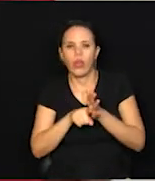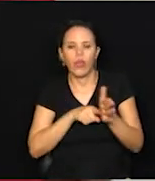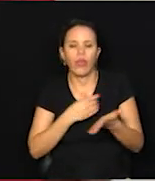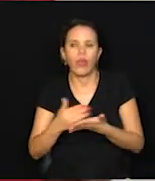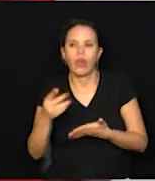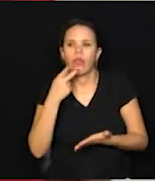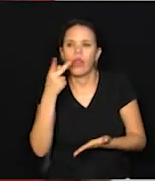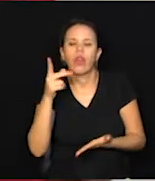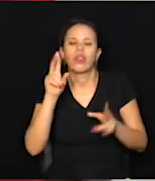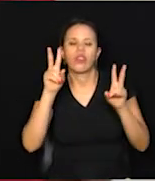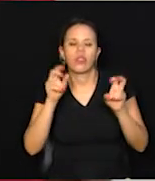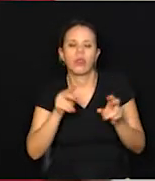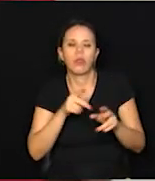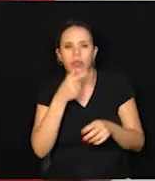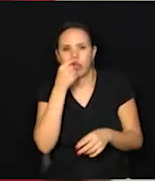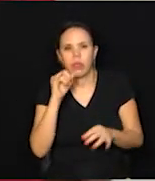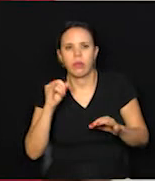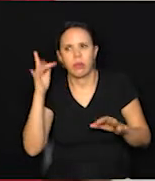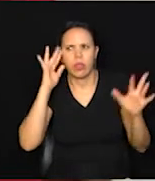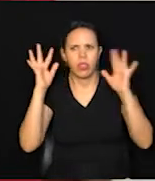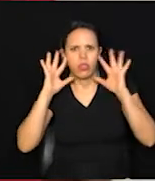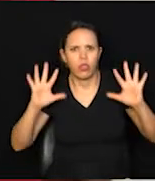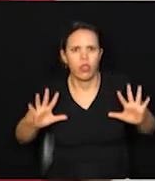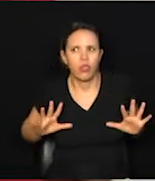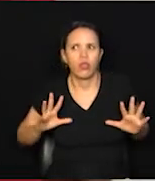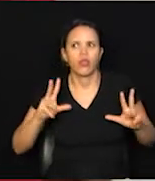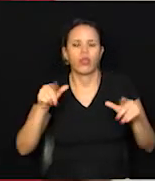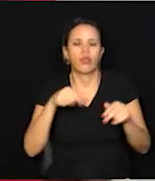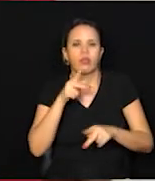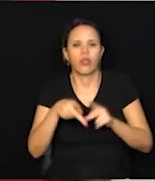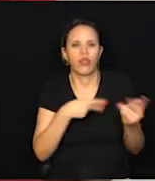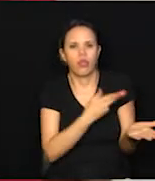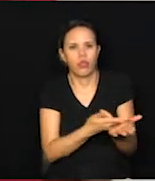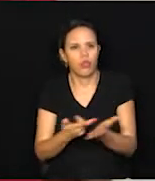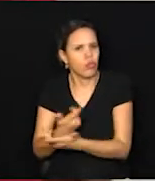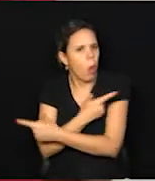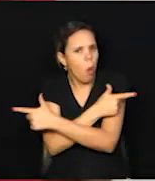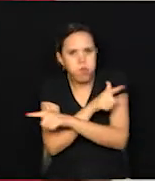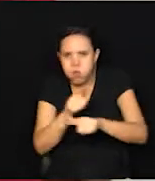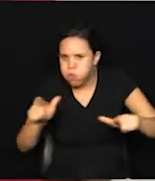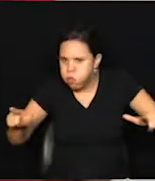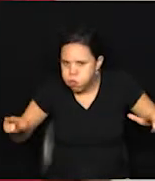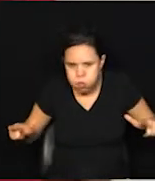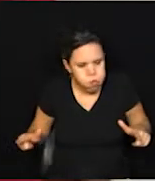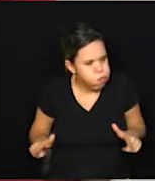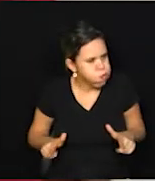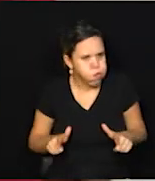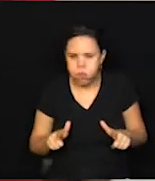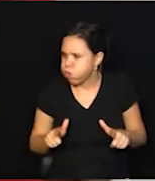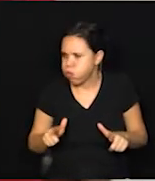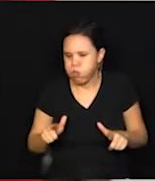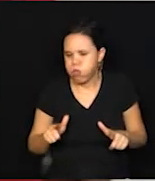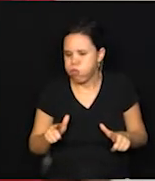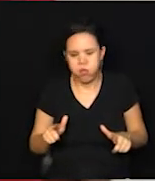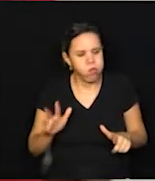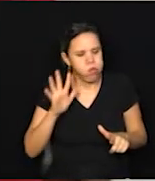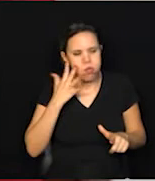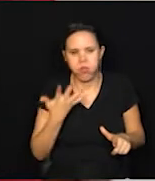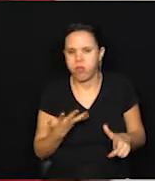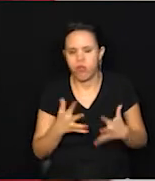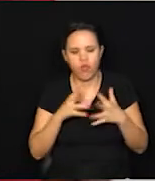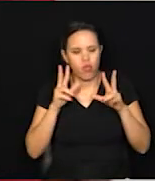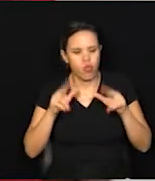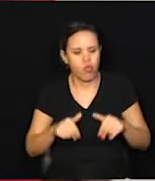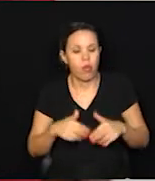início. Imagina se todos eles internassem, não teríamos como ter resolução para isso nunca. Mas